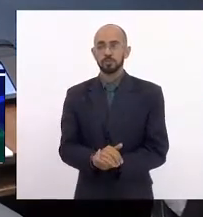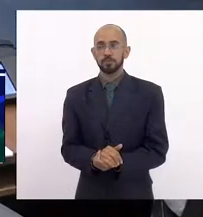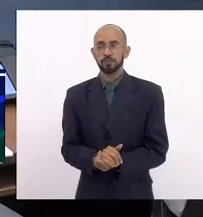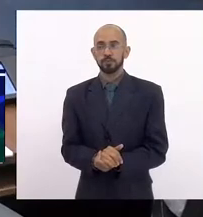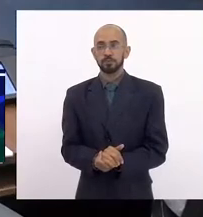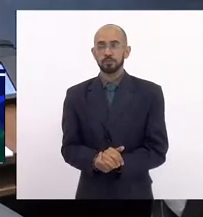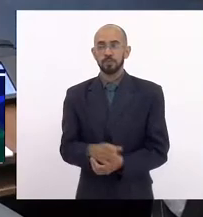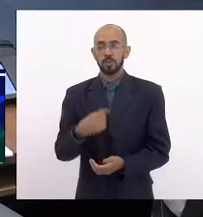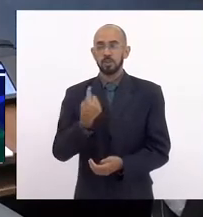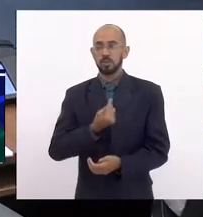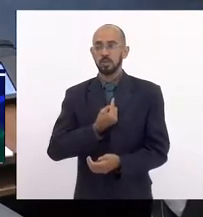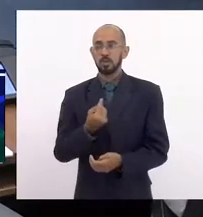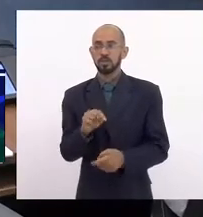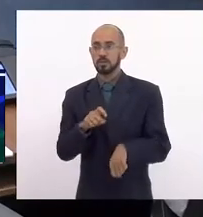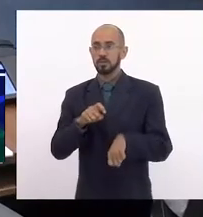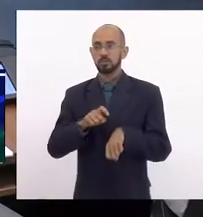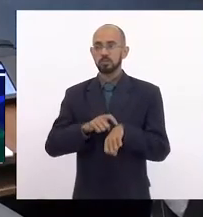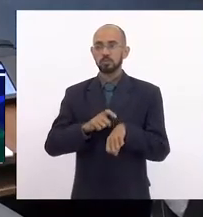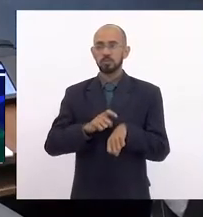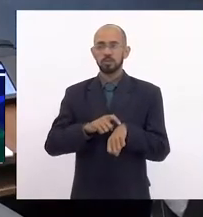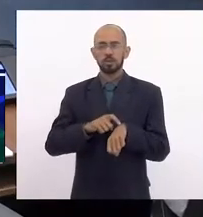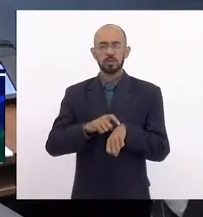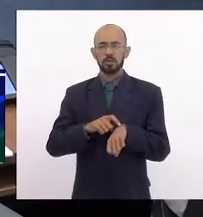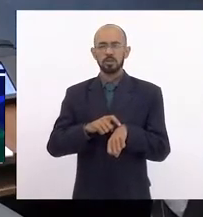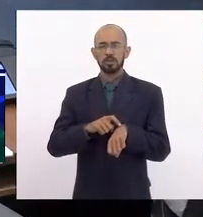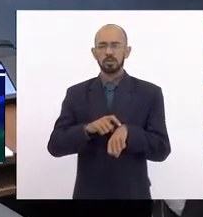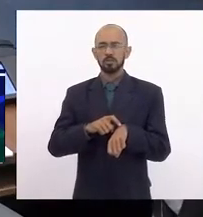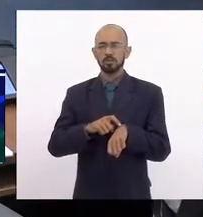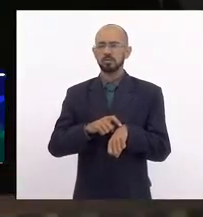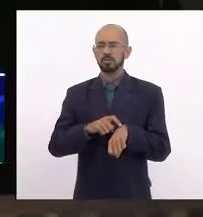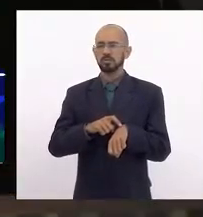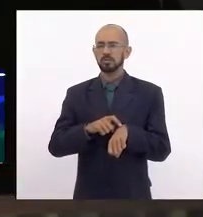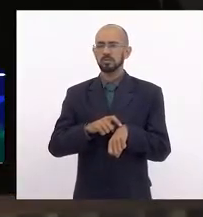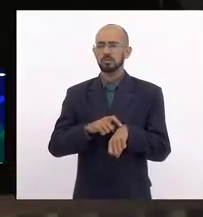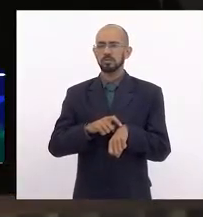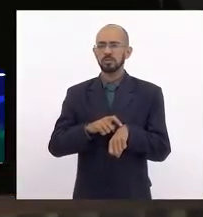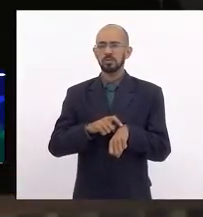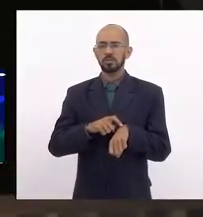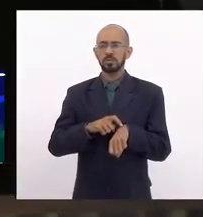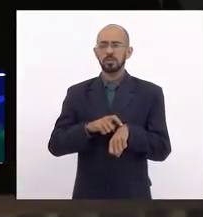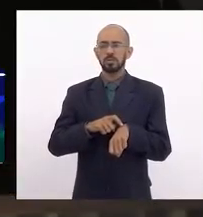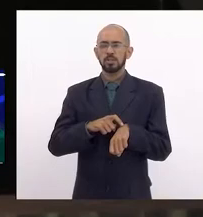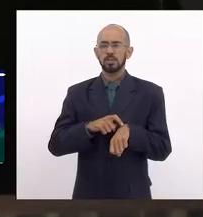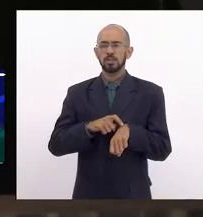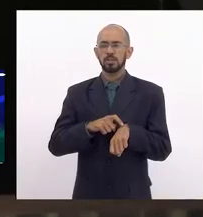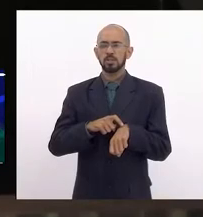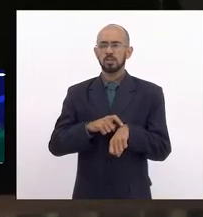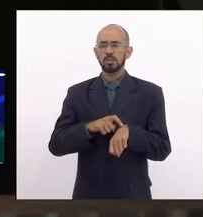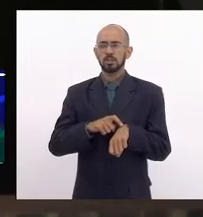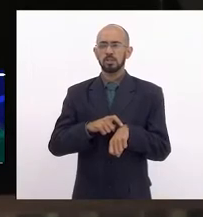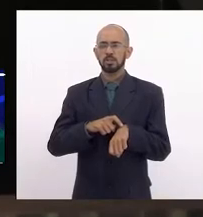nós estamos diante de um projeto de lei O que é